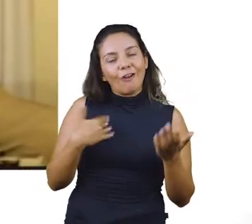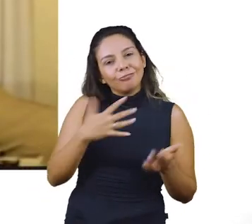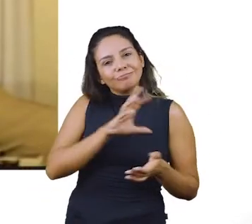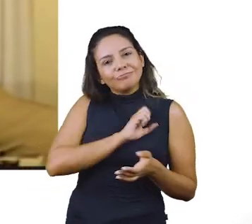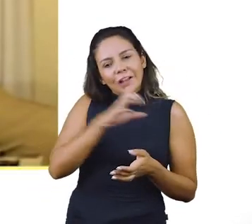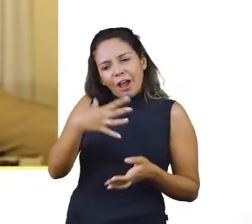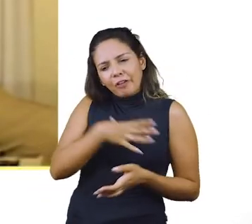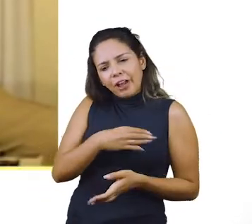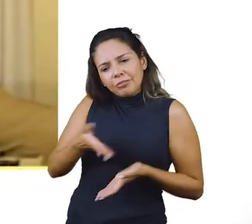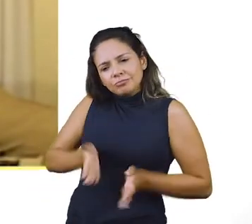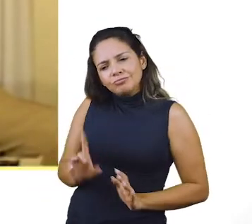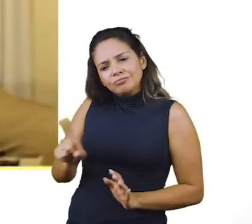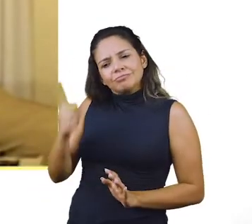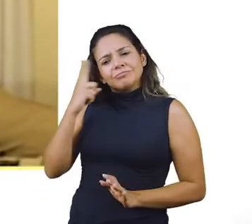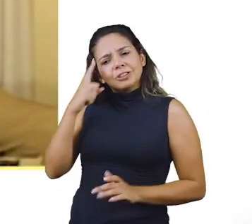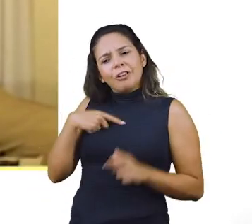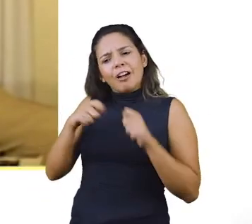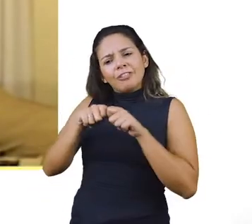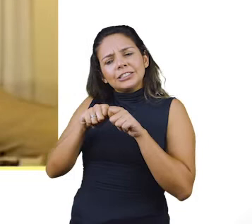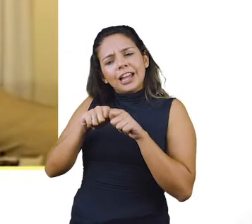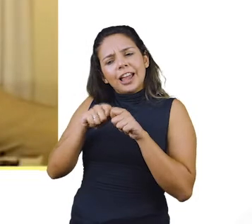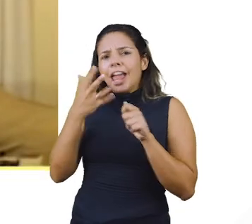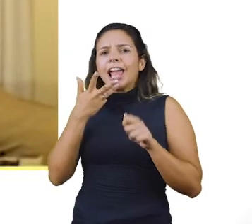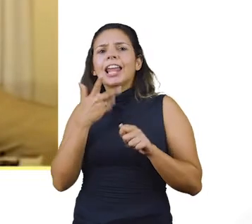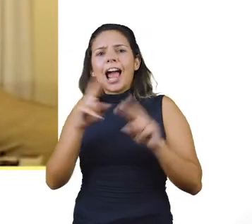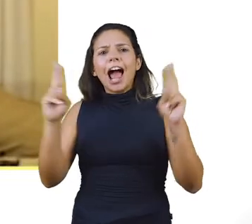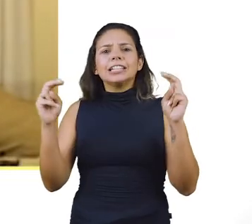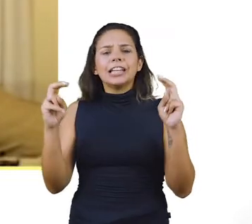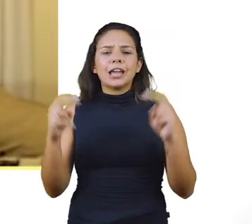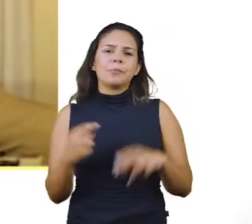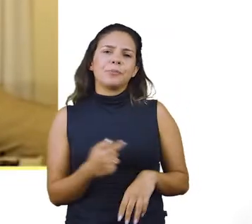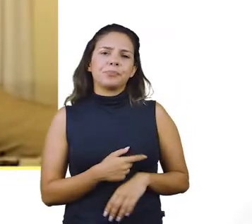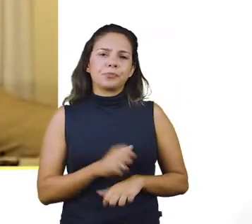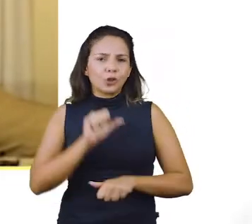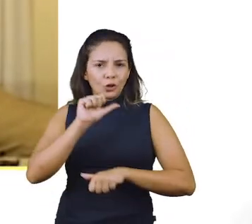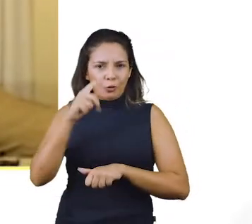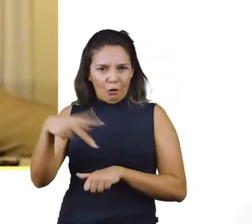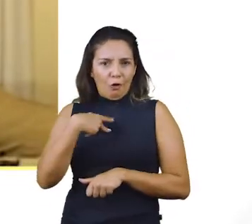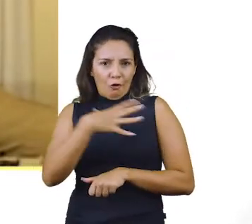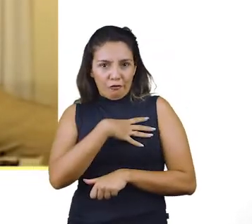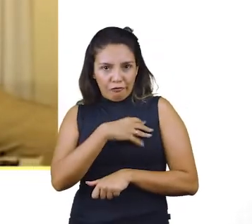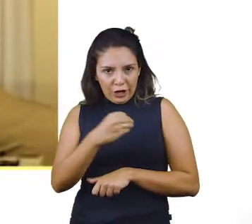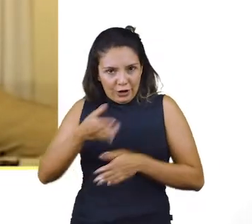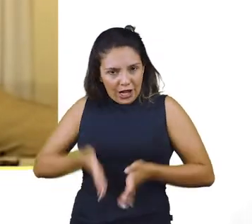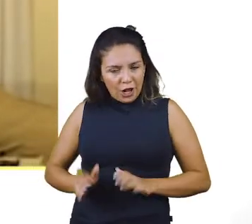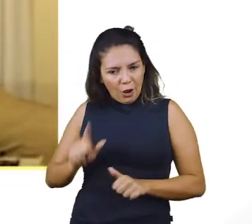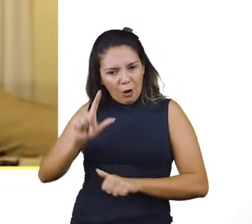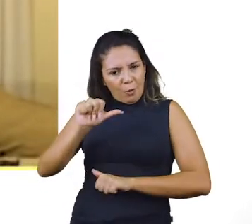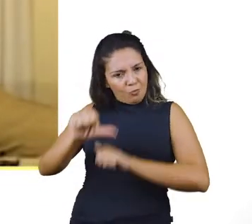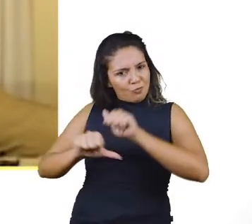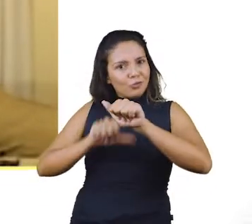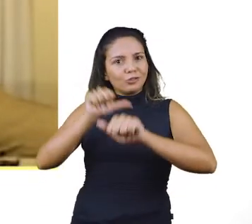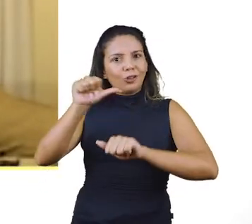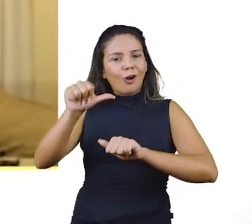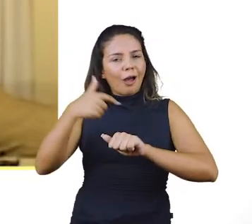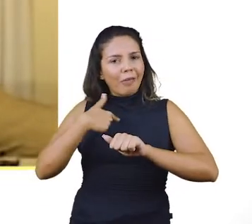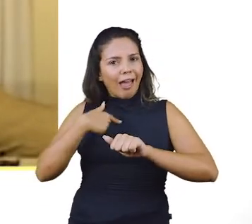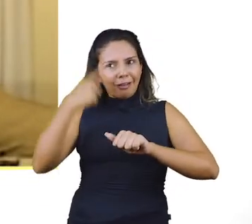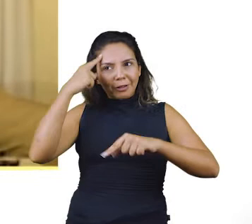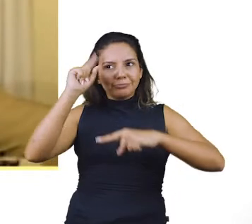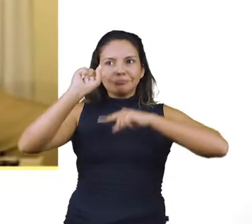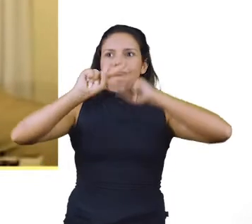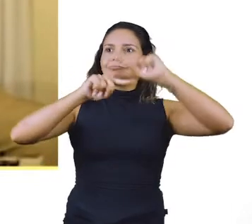França, mudou muito a minha visão sobre tudo que acontecia ao meu redor. E ele faz um brainstorming comigo